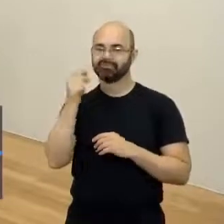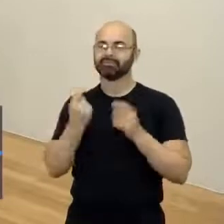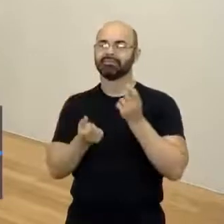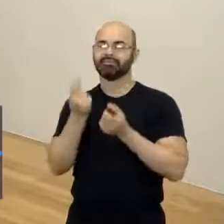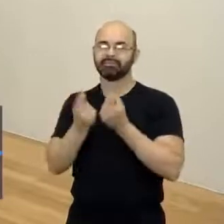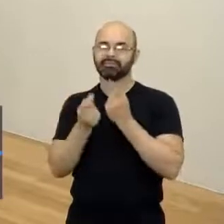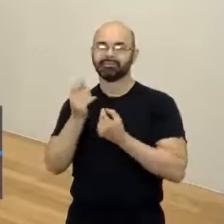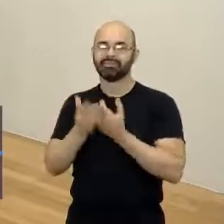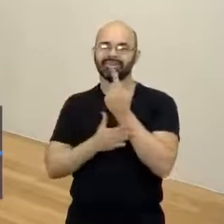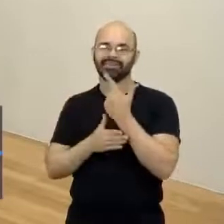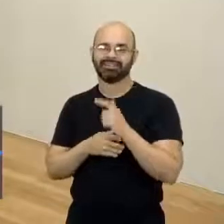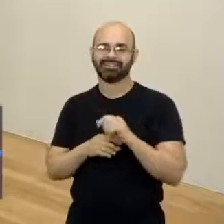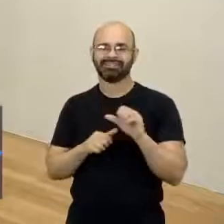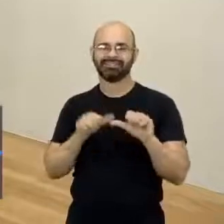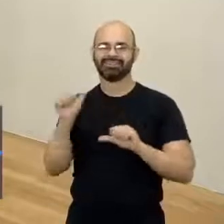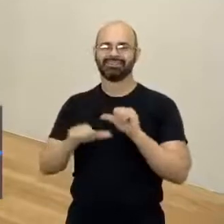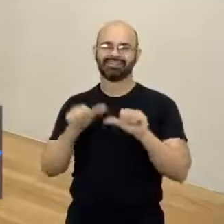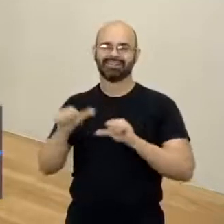pipoca. Troca.